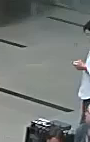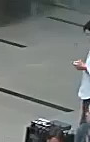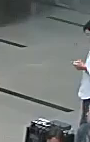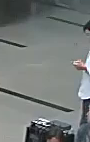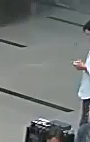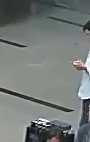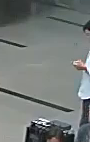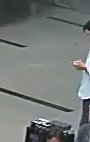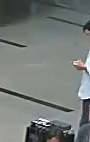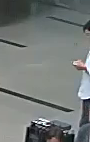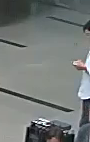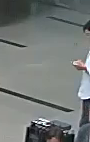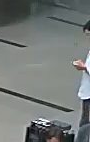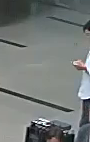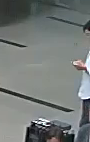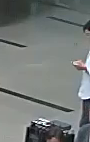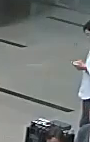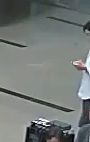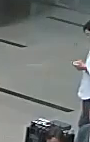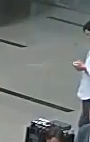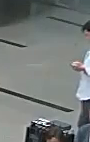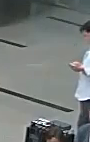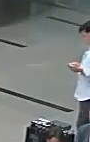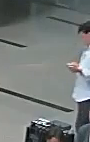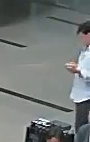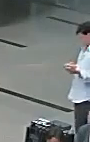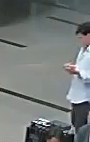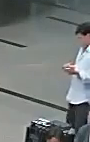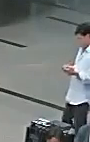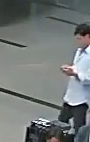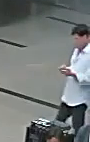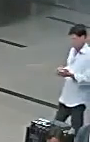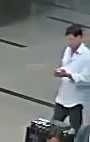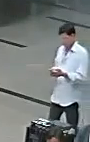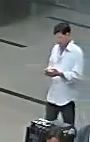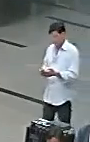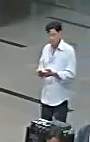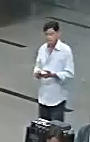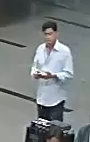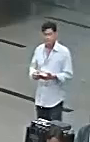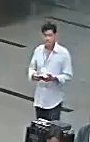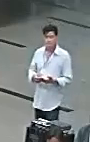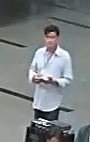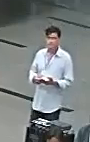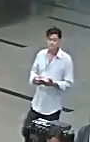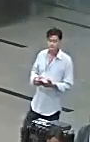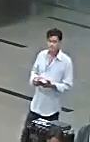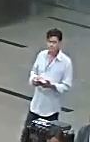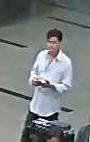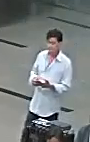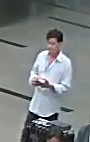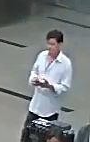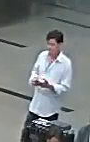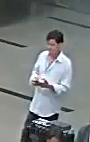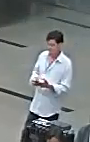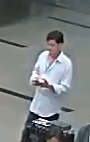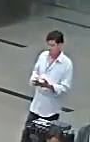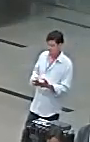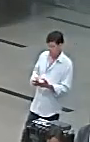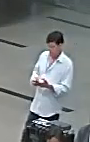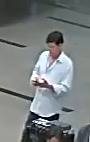realizar a manifestação e que cinou nessa audiência pública hoje cumprimento também o vereado Betão e